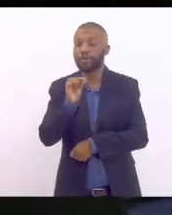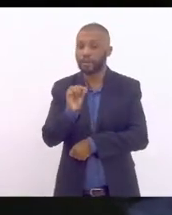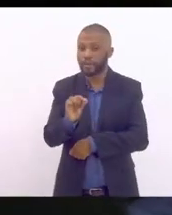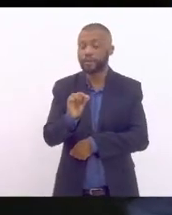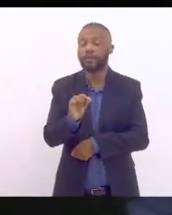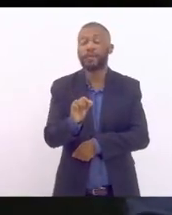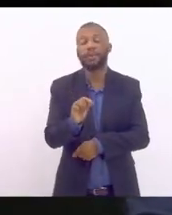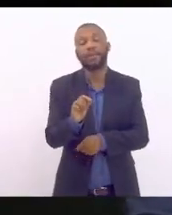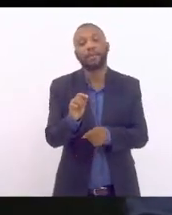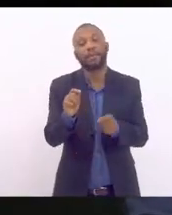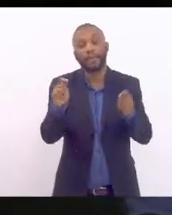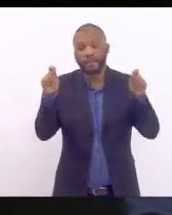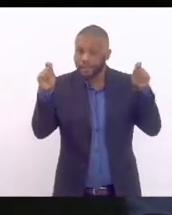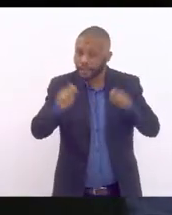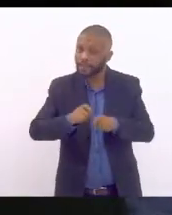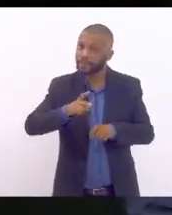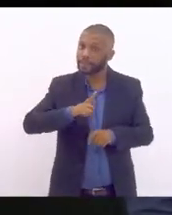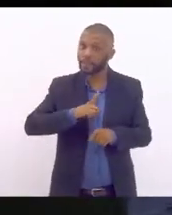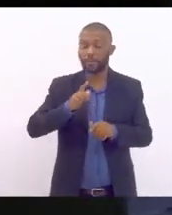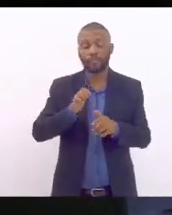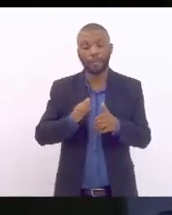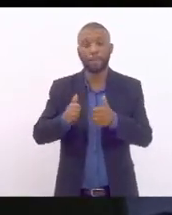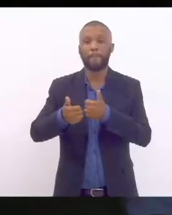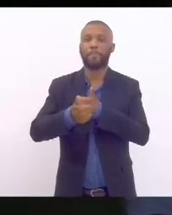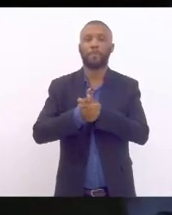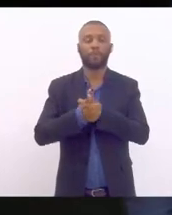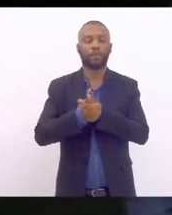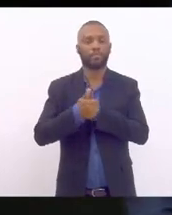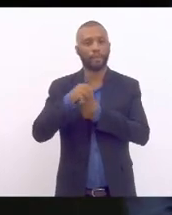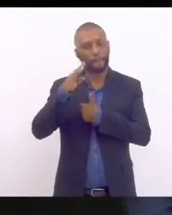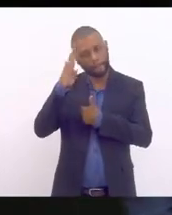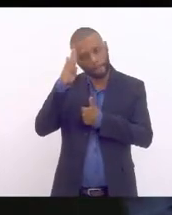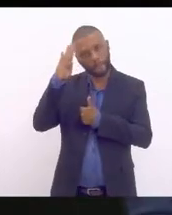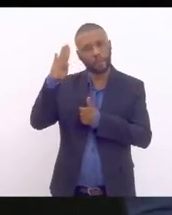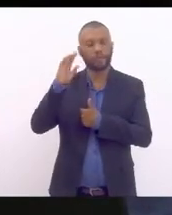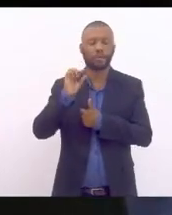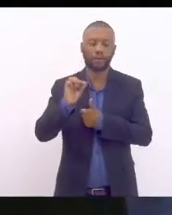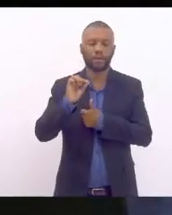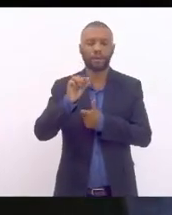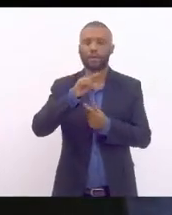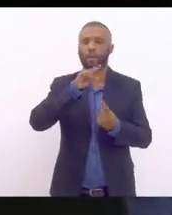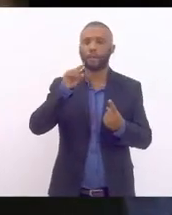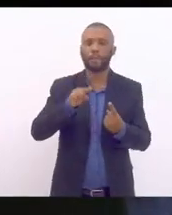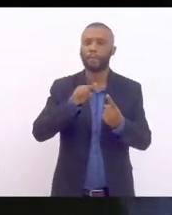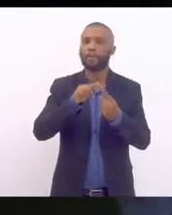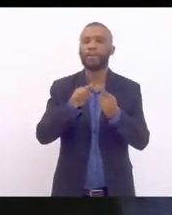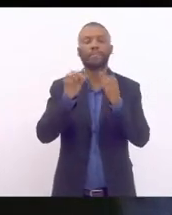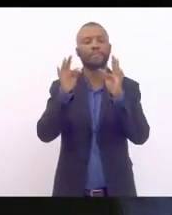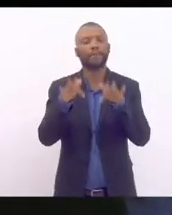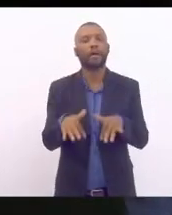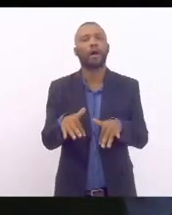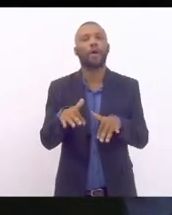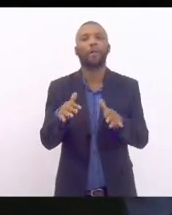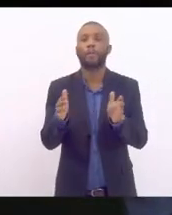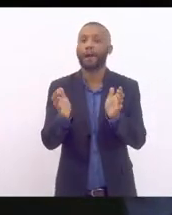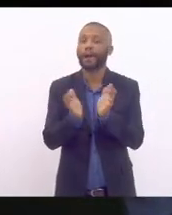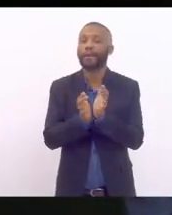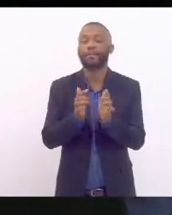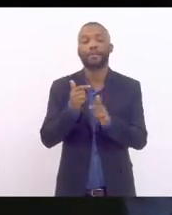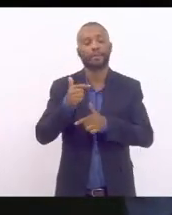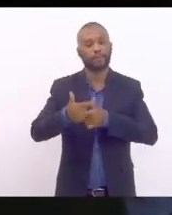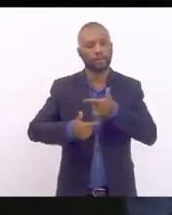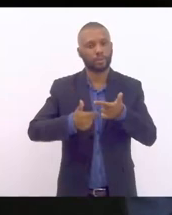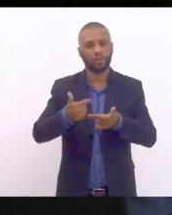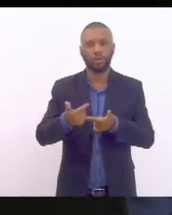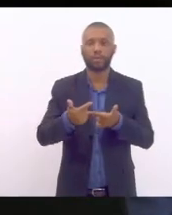deve ter como protagonismo é e como meta final uma classe trabalhadora